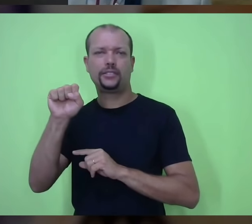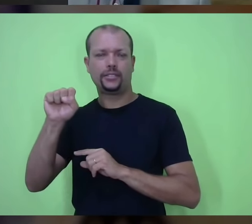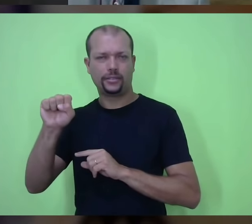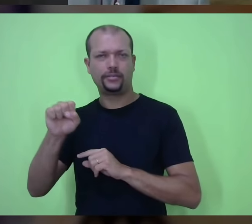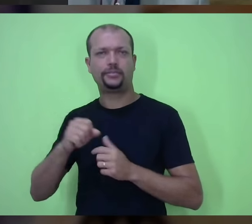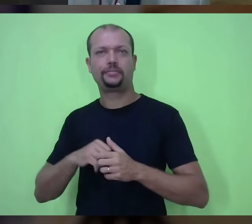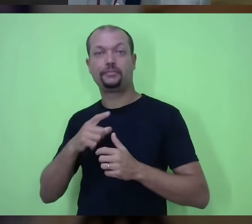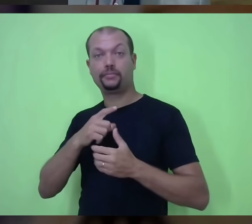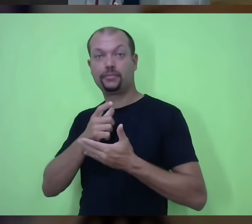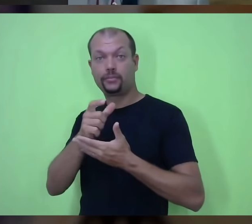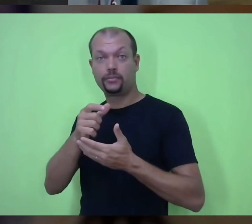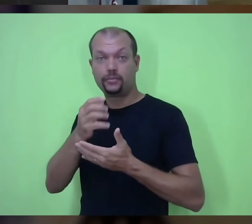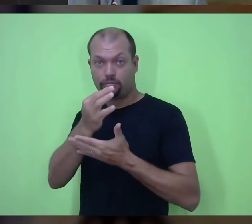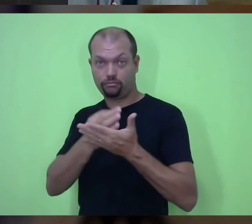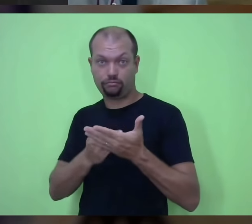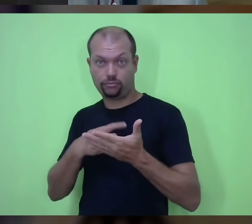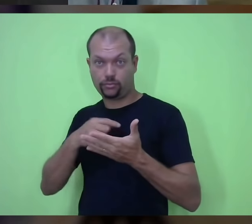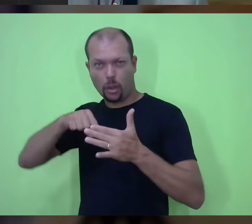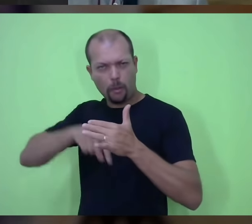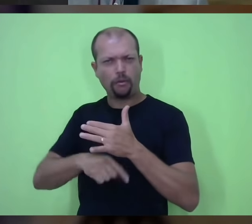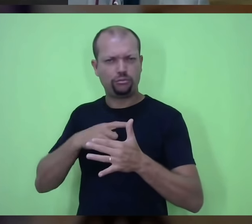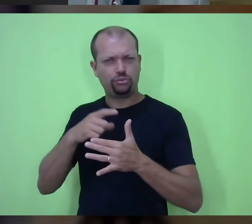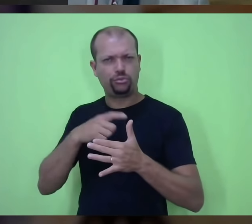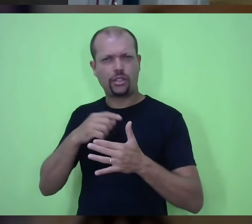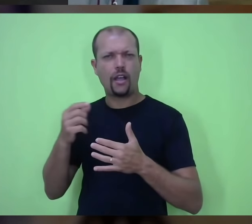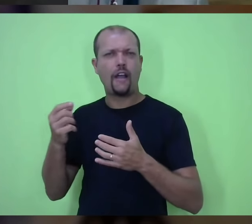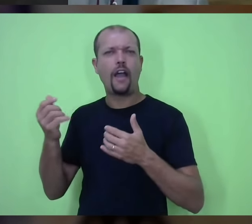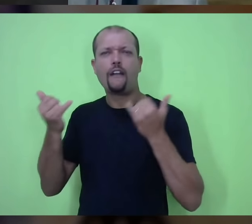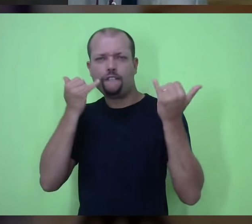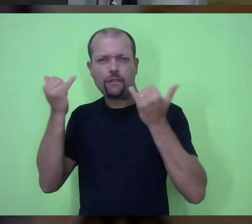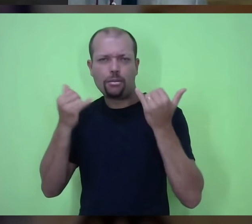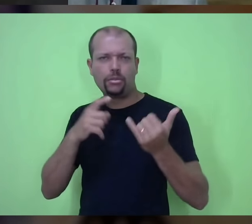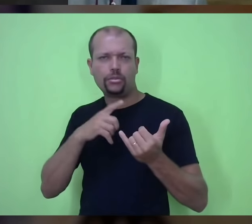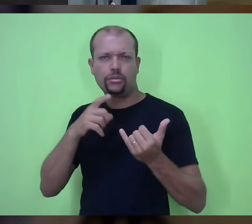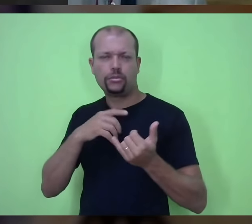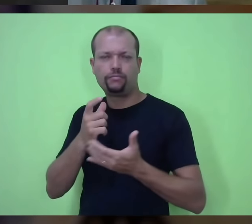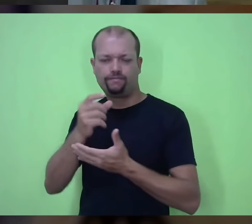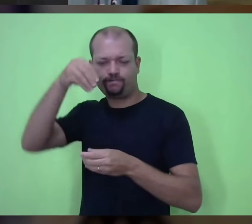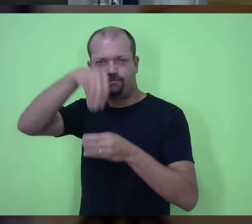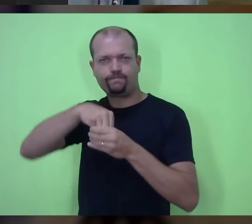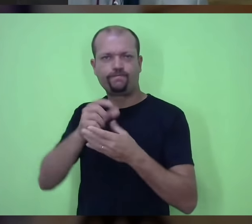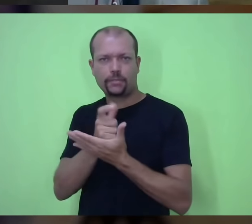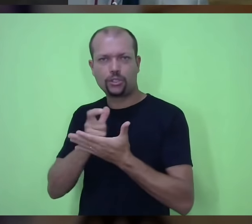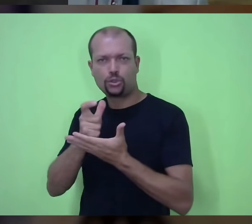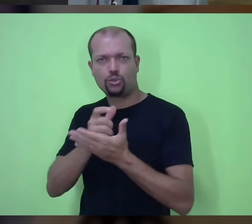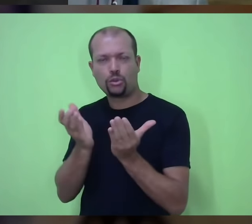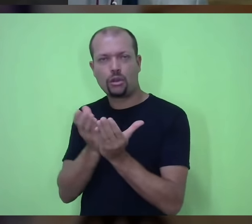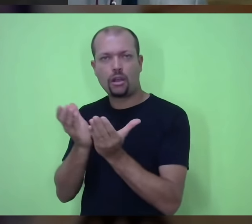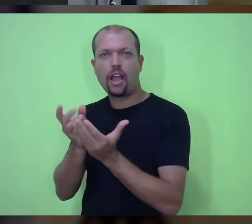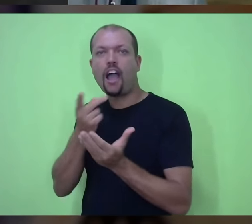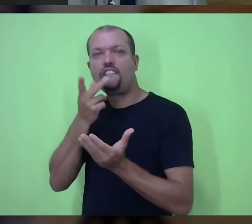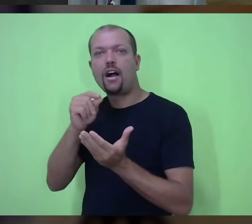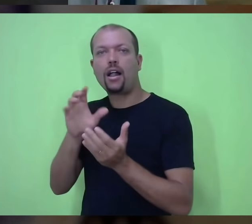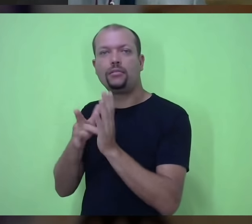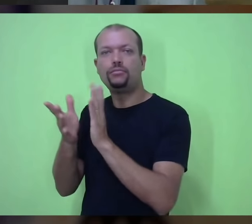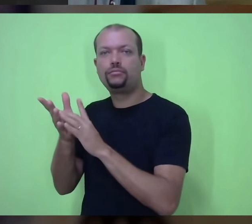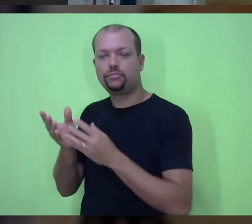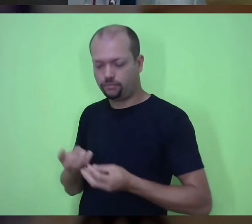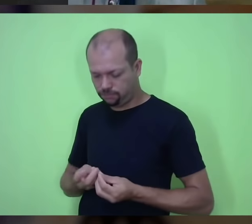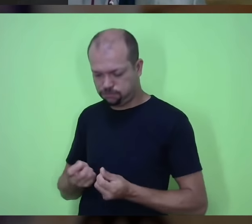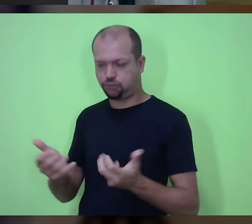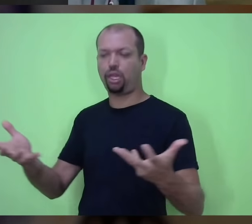temos um texto que, teologicamente, ele é muito profundo e tem uma grande linhagem na teologia cristã, que é um texto que fala do esvaziamento de